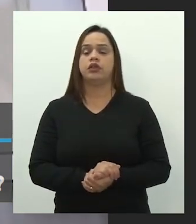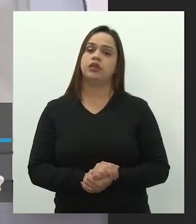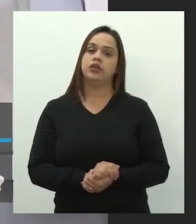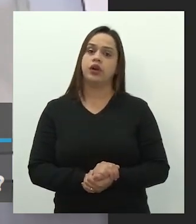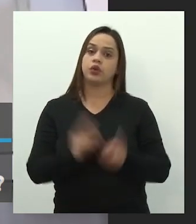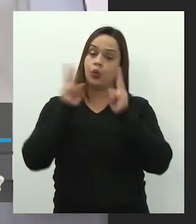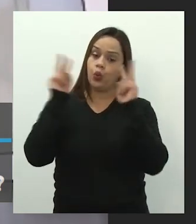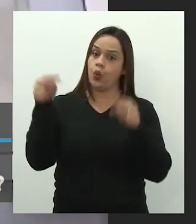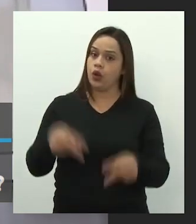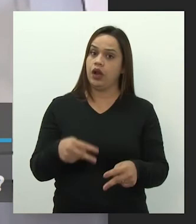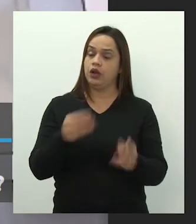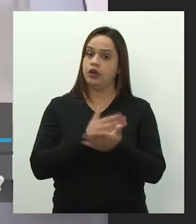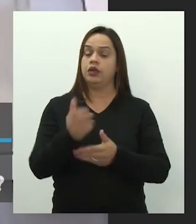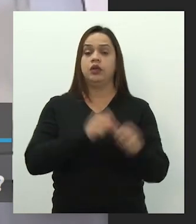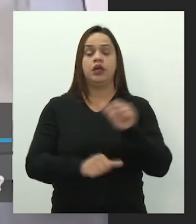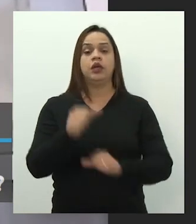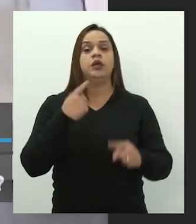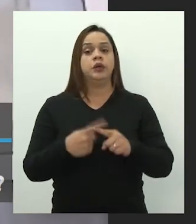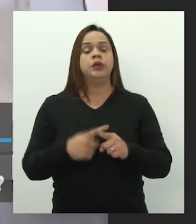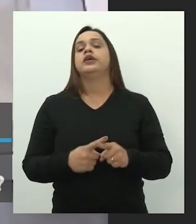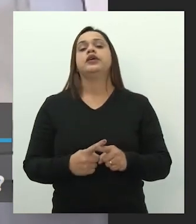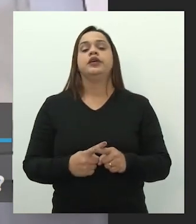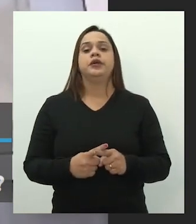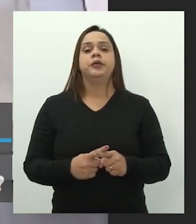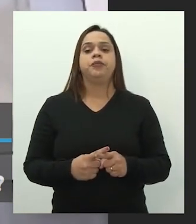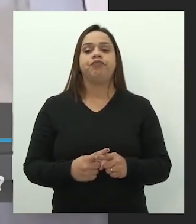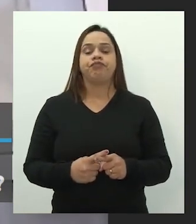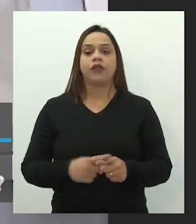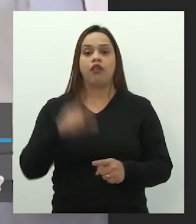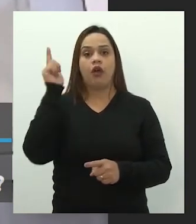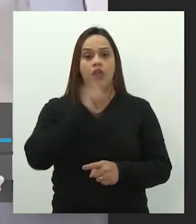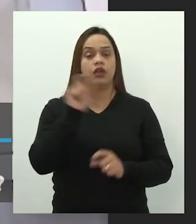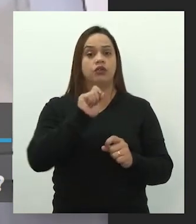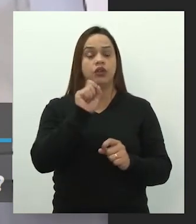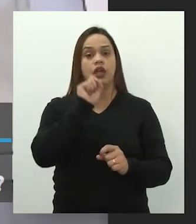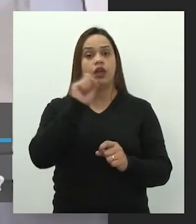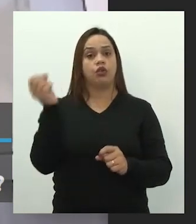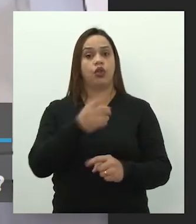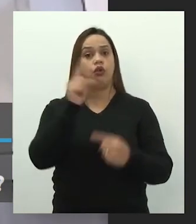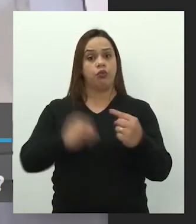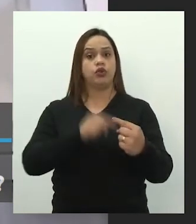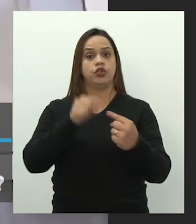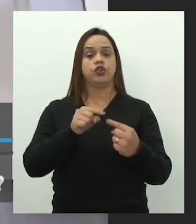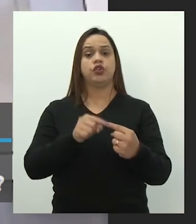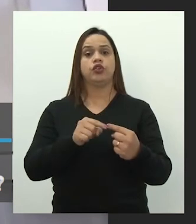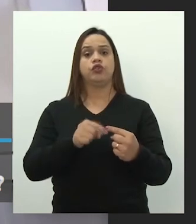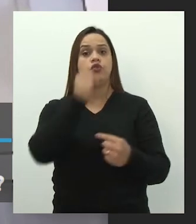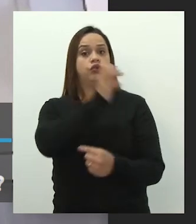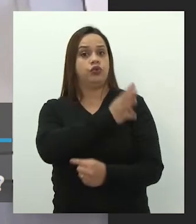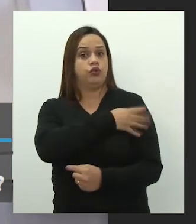o olhar, né, vão ganhando uma nova intencionalidade a partir do quarto